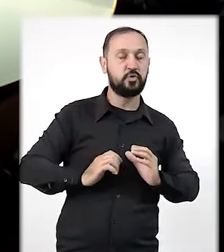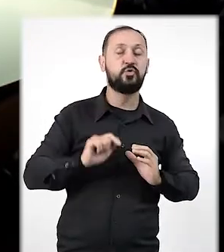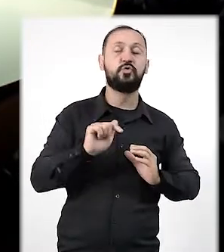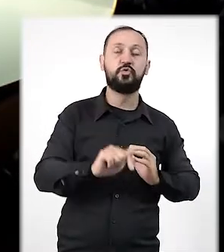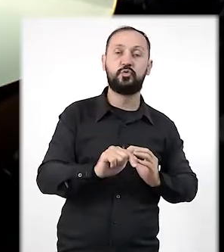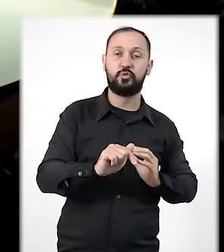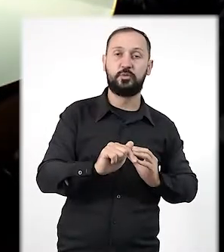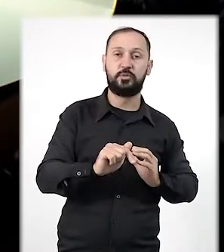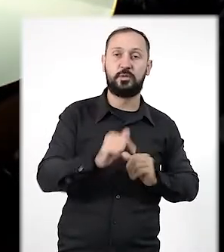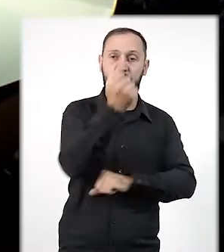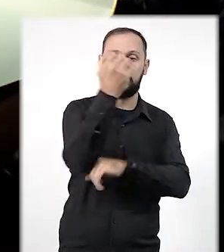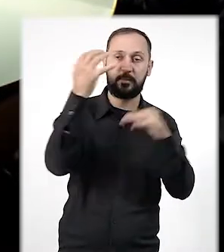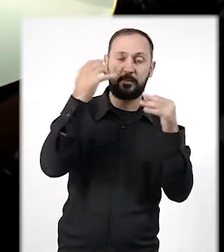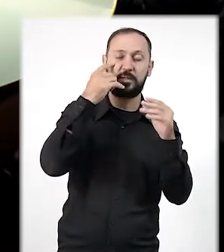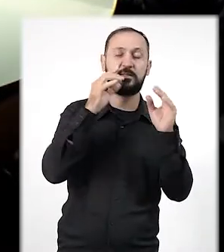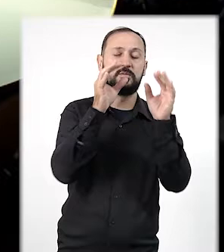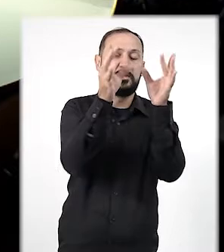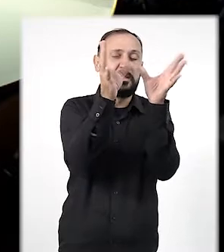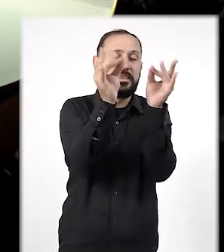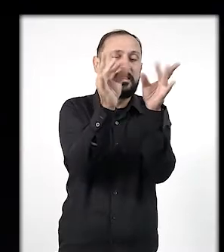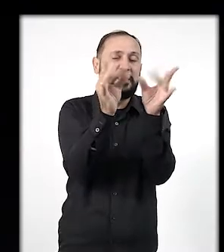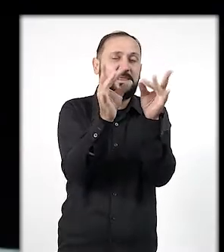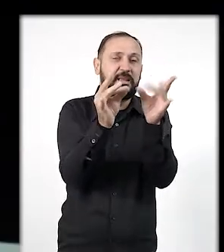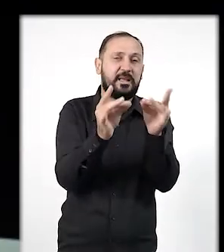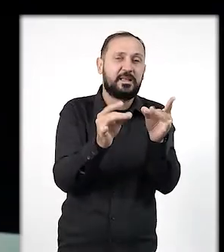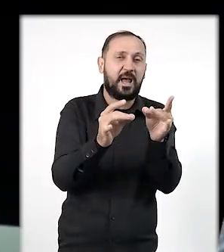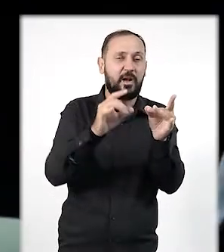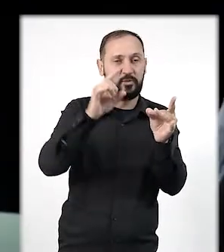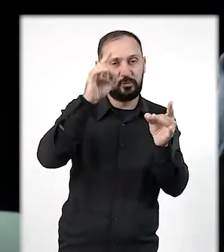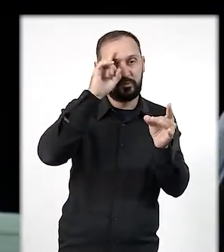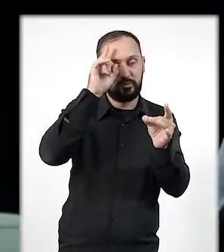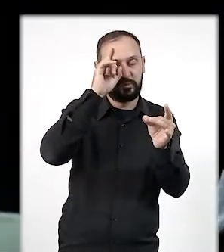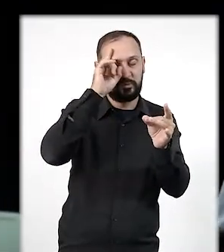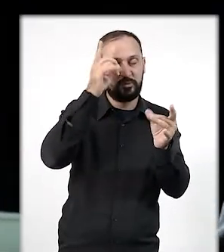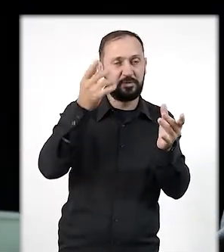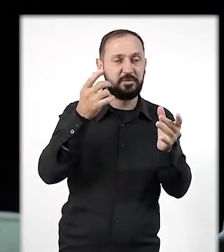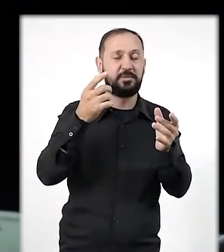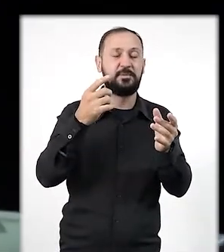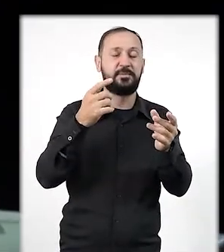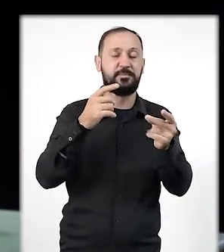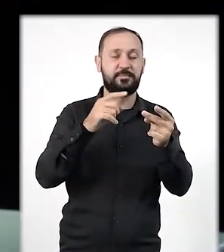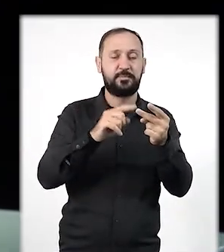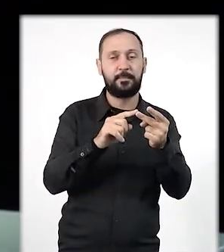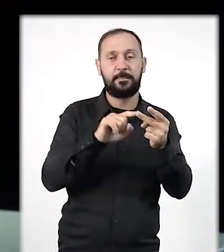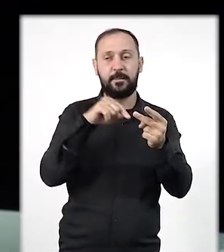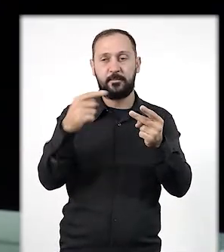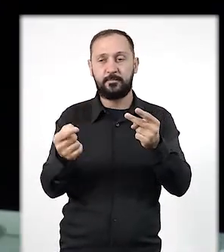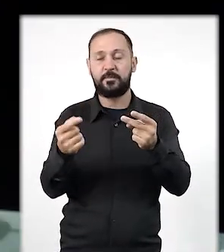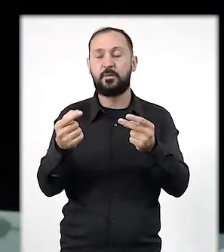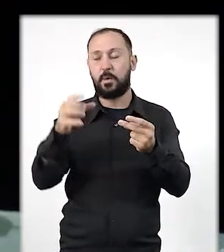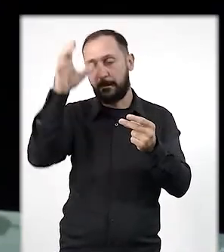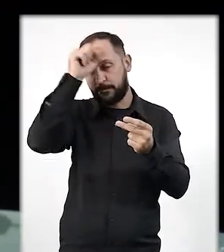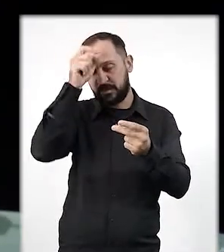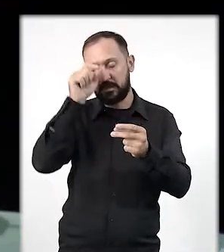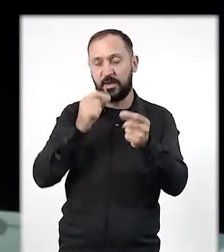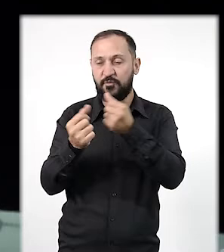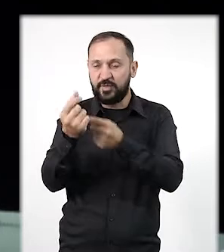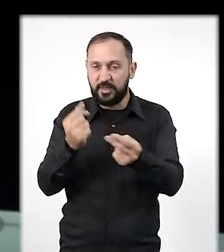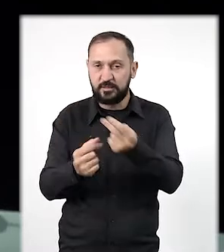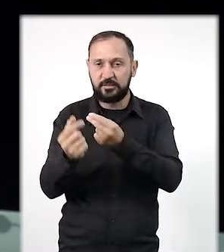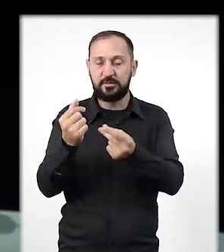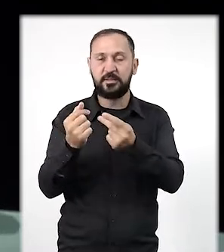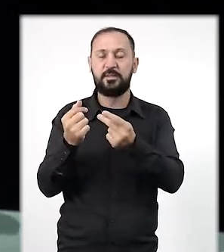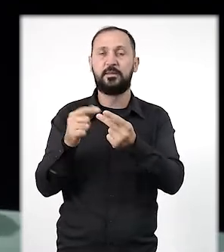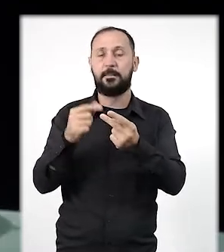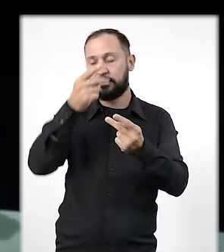até esses pequenos comportamentos e atos que a gente quase repete sem perceber, né? Junto com essa questão da alfabetização financeira,